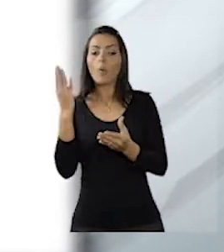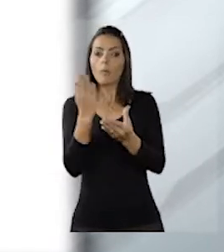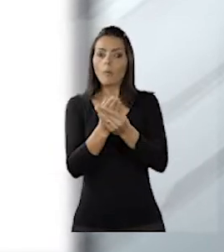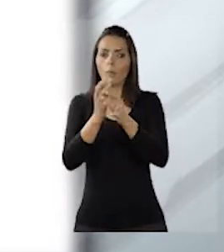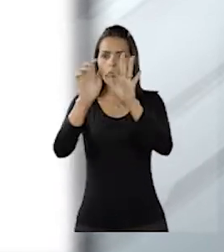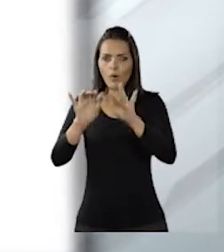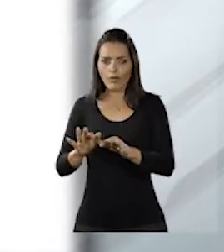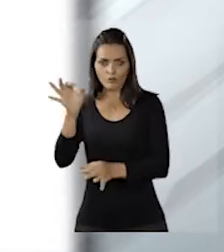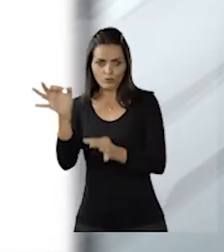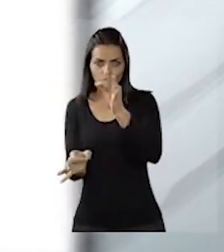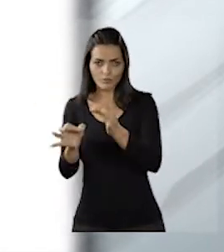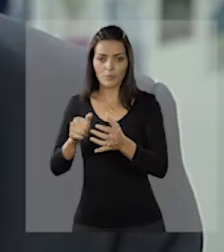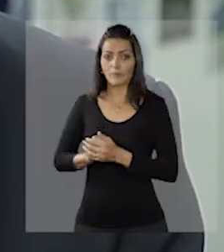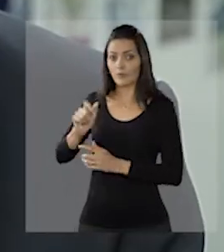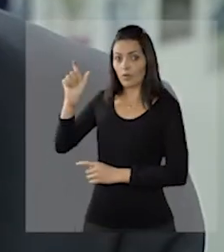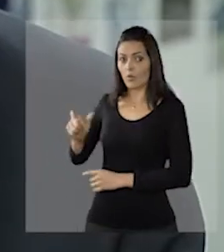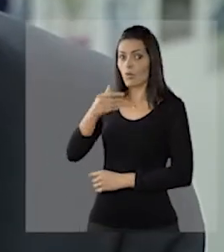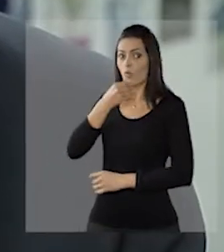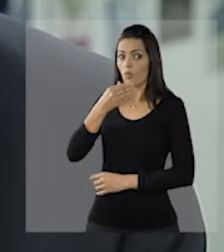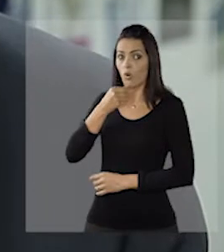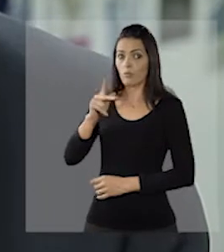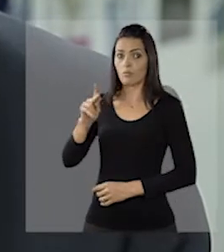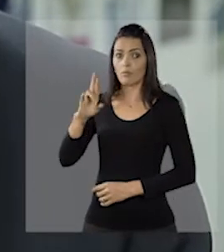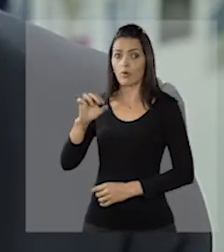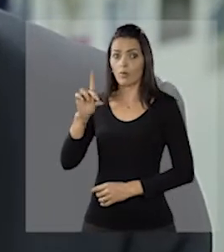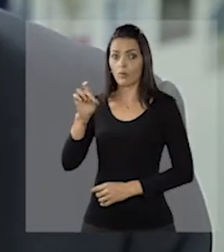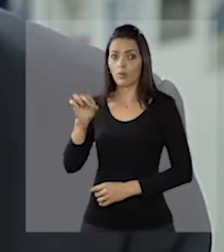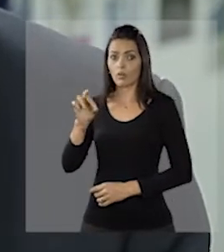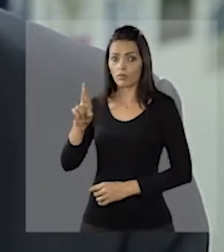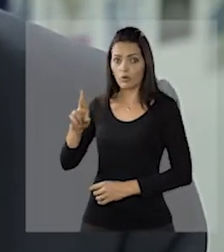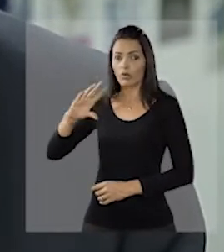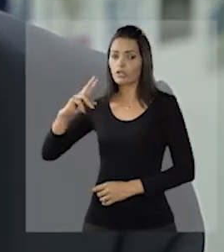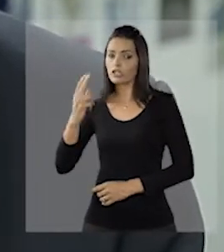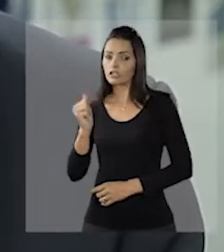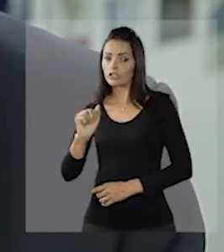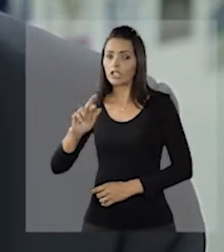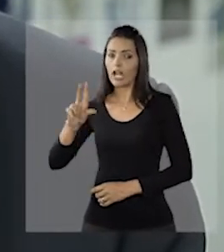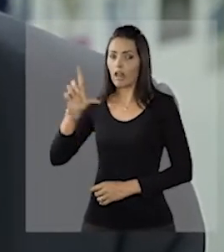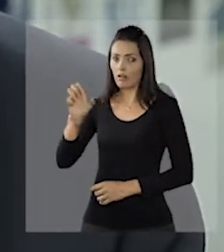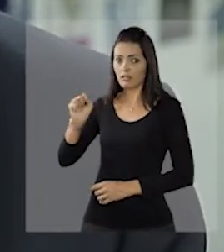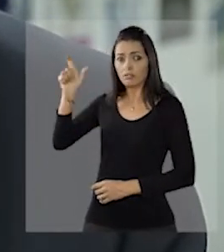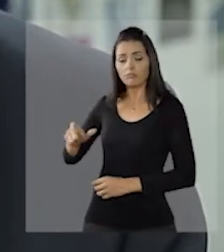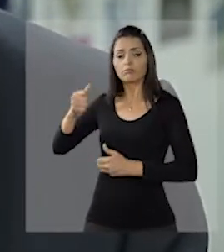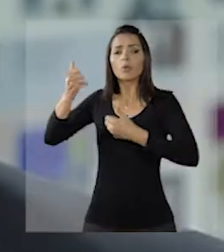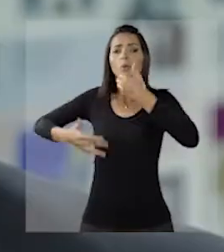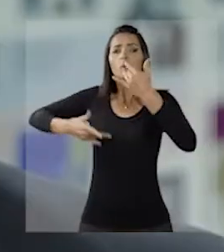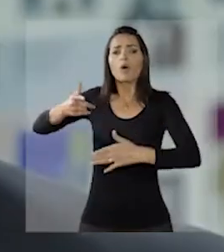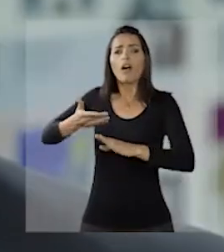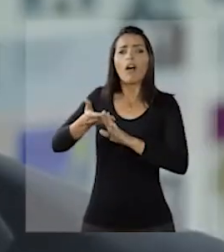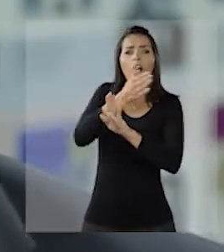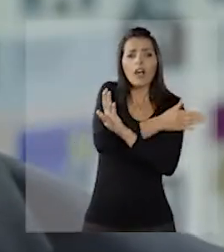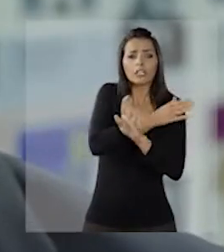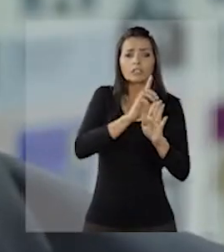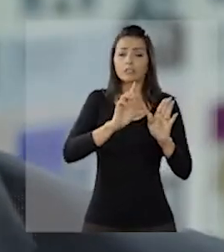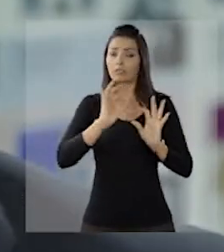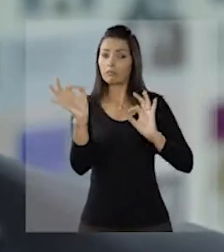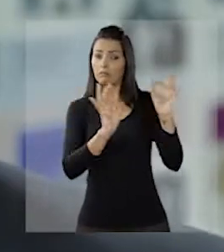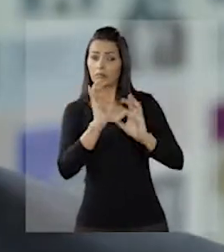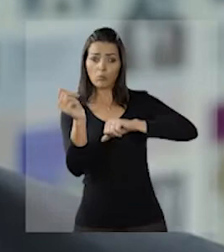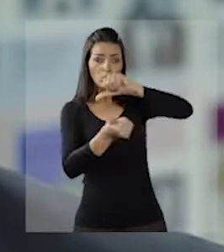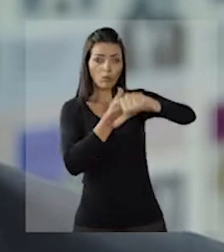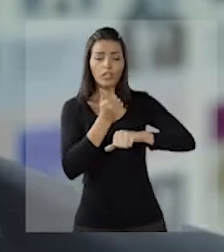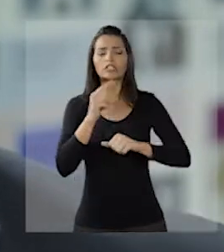ou a processo judicial. O Procurador Nacional de Defesa das Prerrogativas, Charlie Dias, comentou sobre